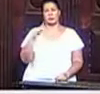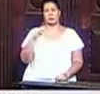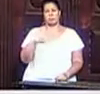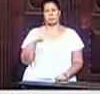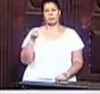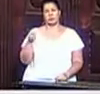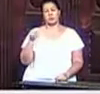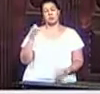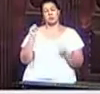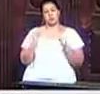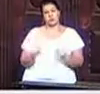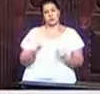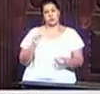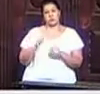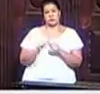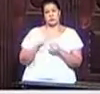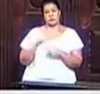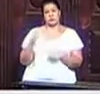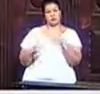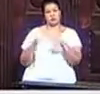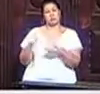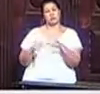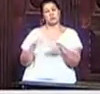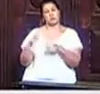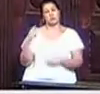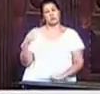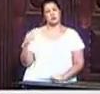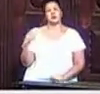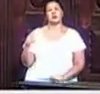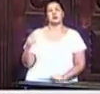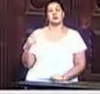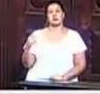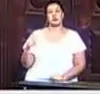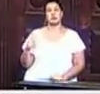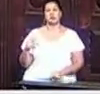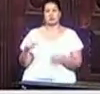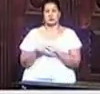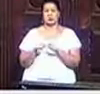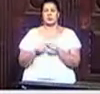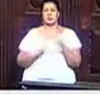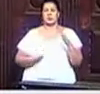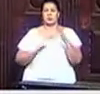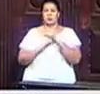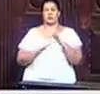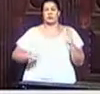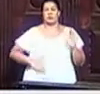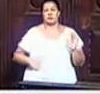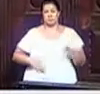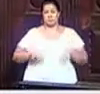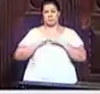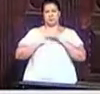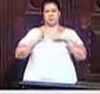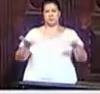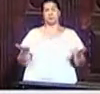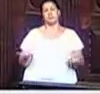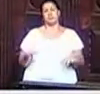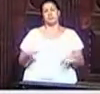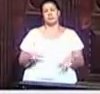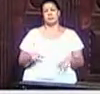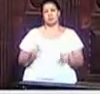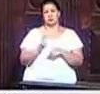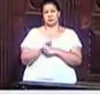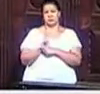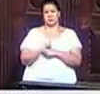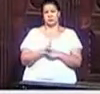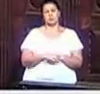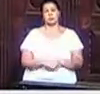seu trabalho preventivo, patrulhando, impedindo que o crime aconteça, e de uma Polícia Civil que possa investigar os crimes